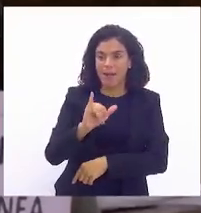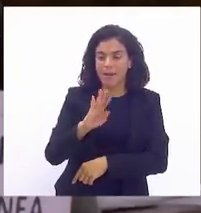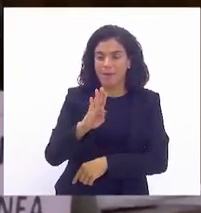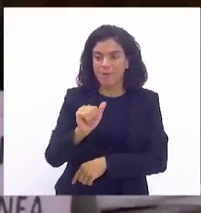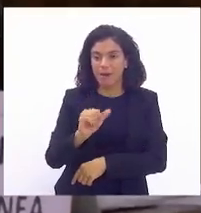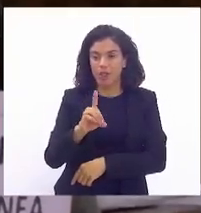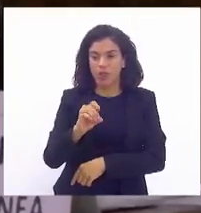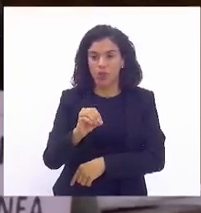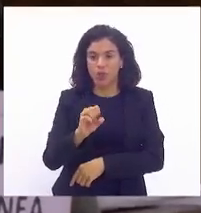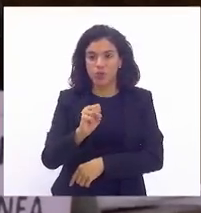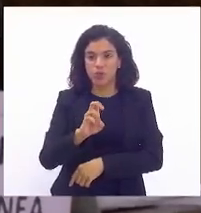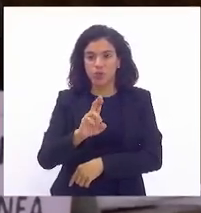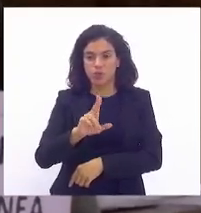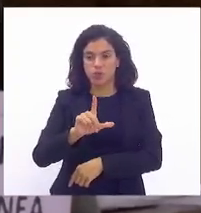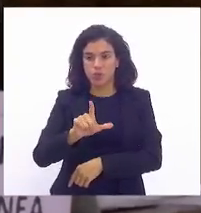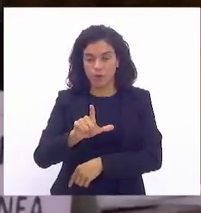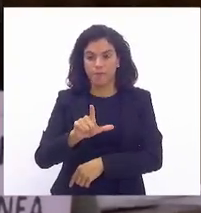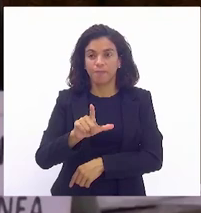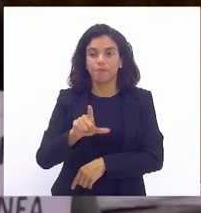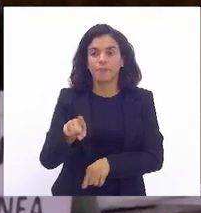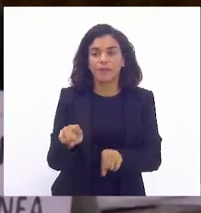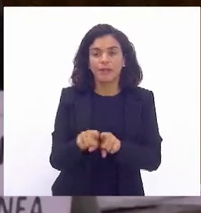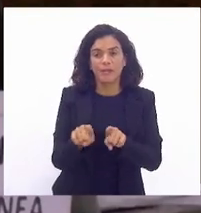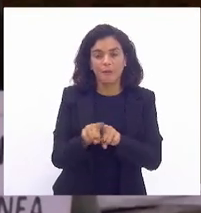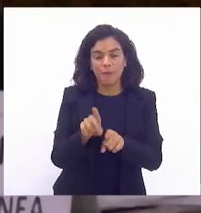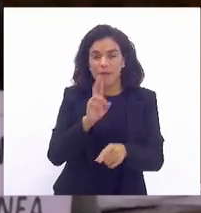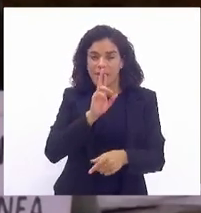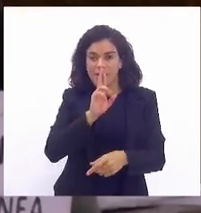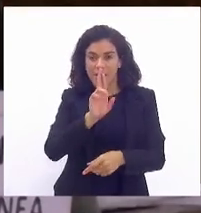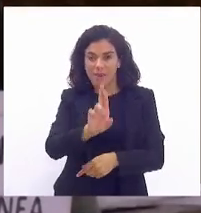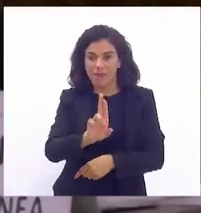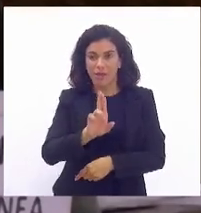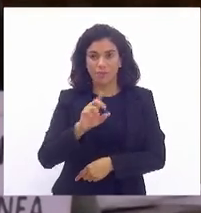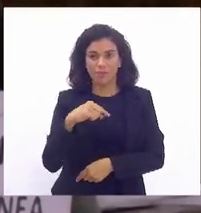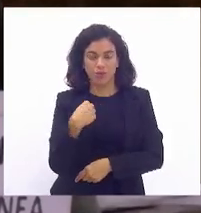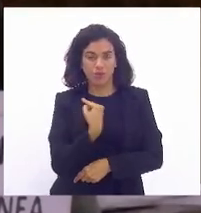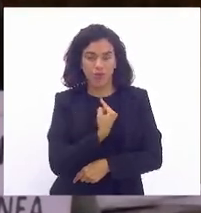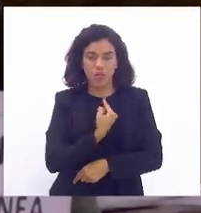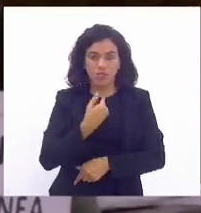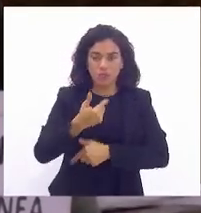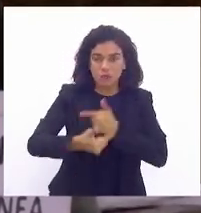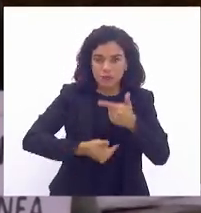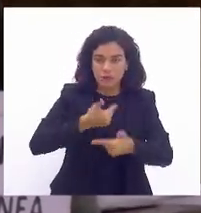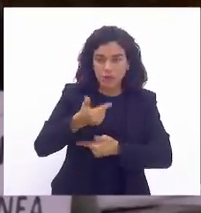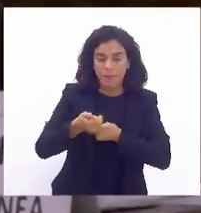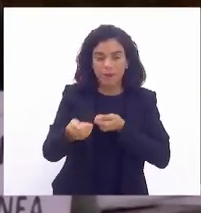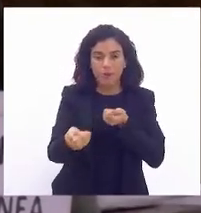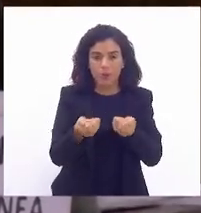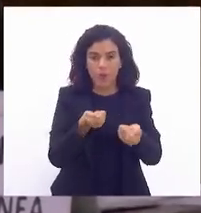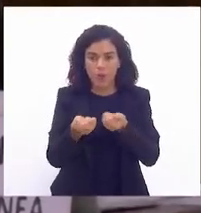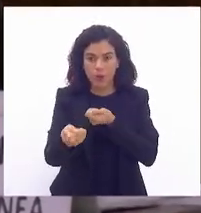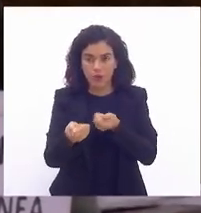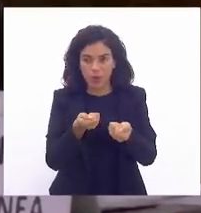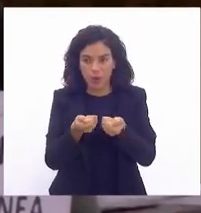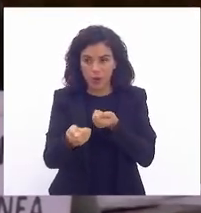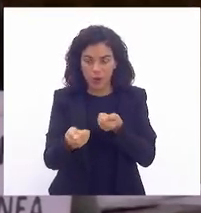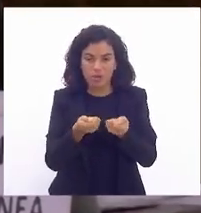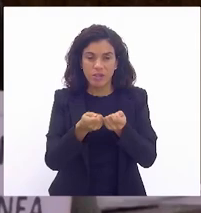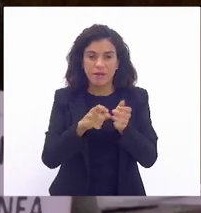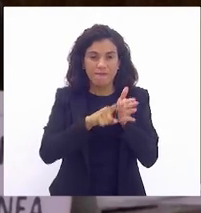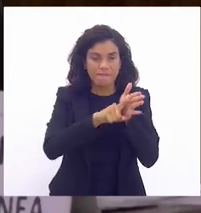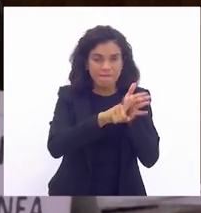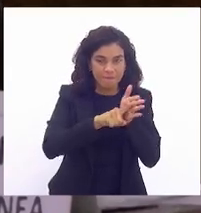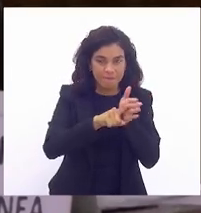Um outro ponto, e aí eu respondendo, né, nós estamos fazendo o controle através das